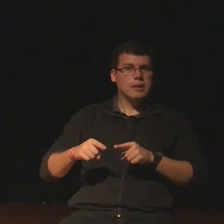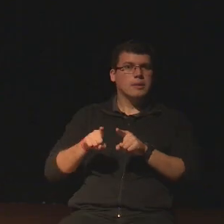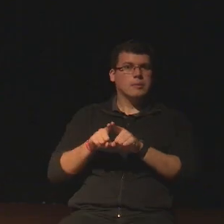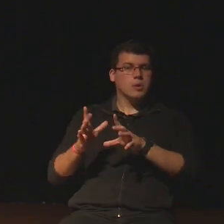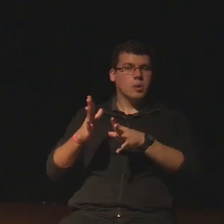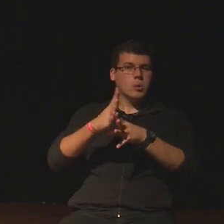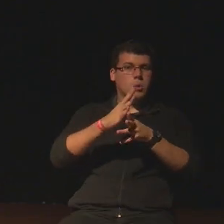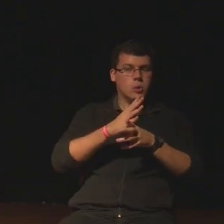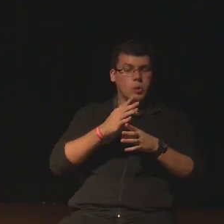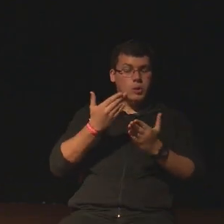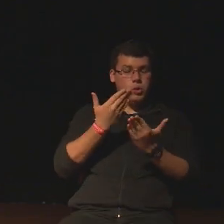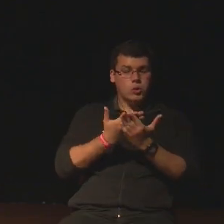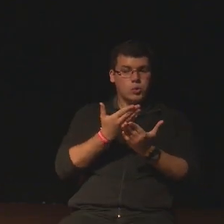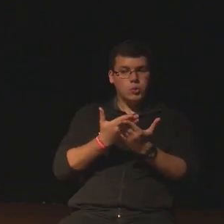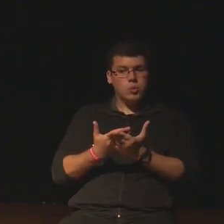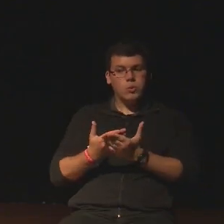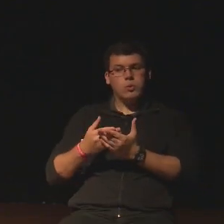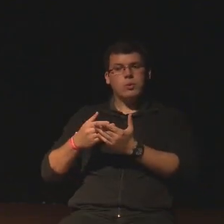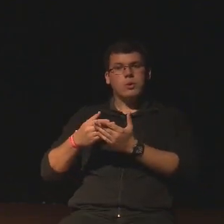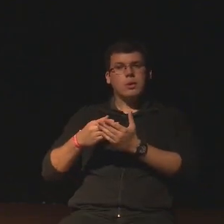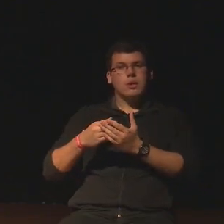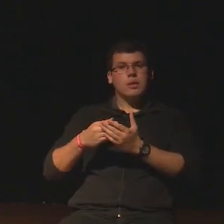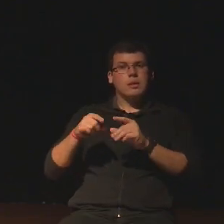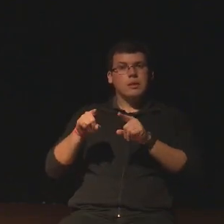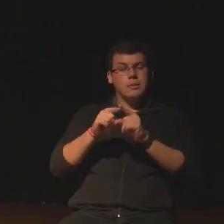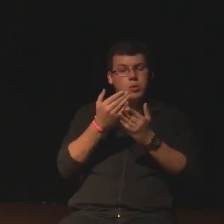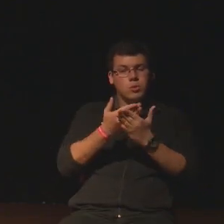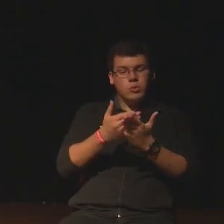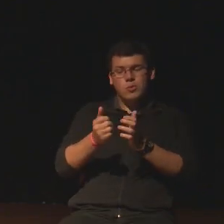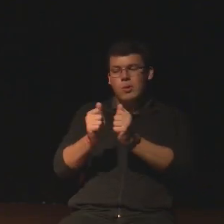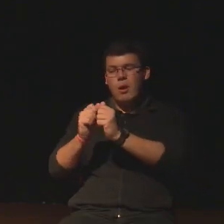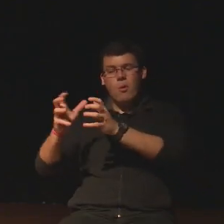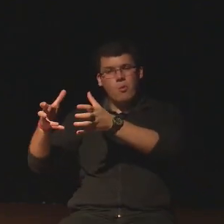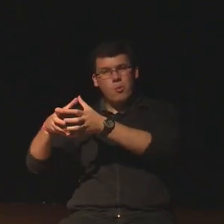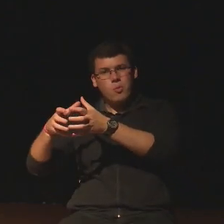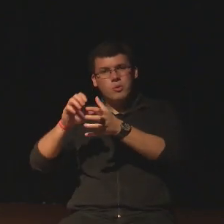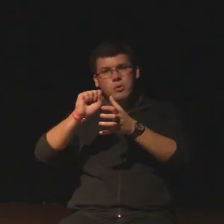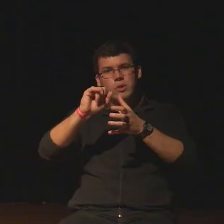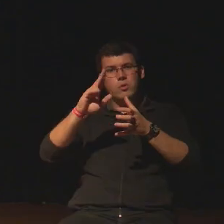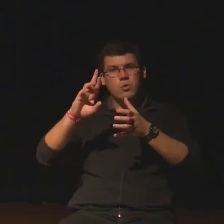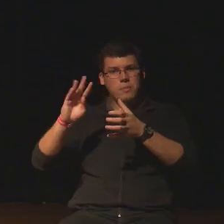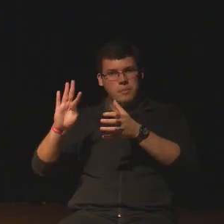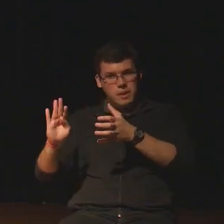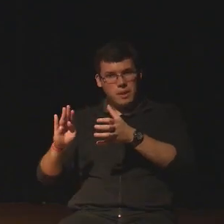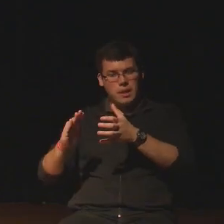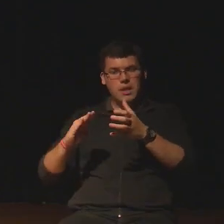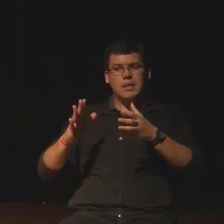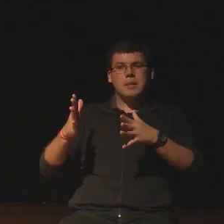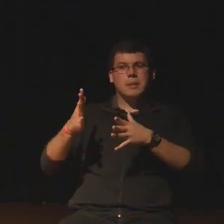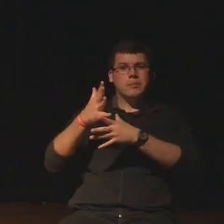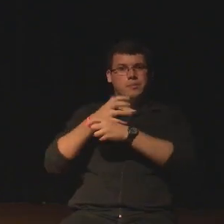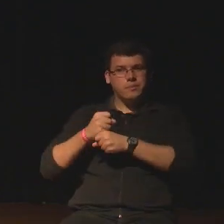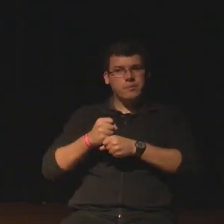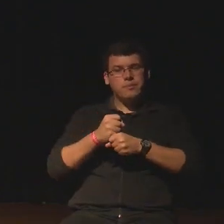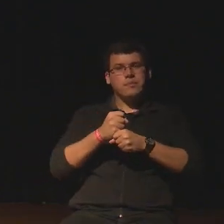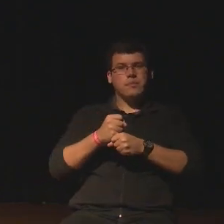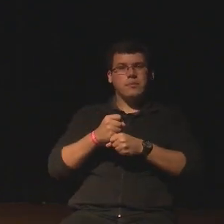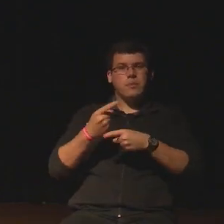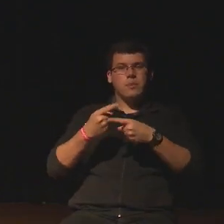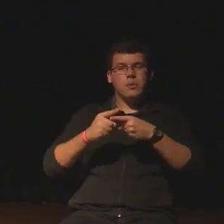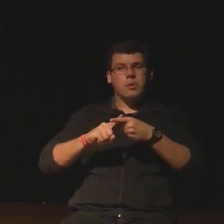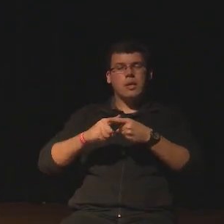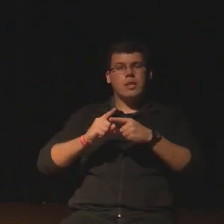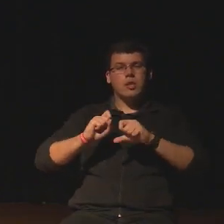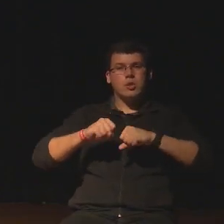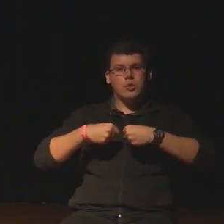tem sido desenvolvido pela CIURB, subindo desde a 9 de julho até o trecho da Rodrigo Lefebvre, para fazer uma